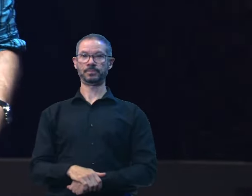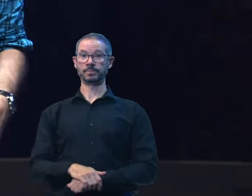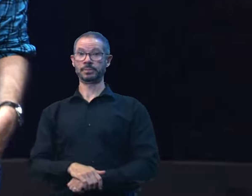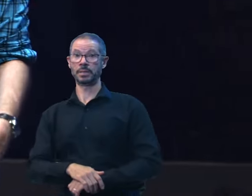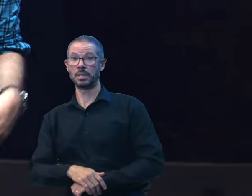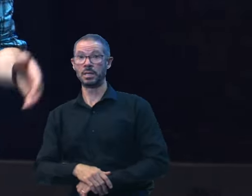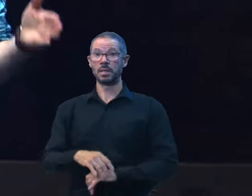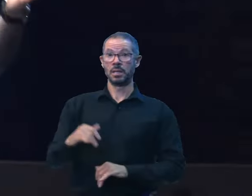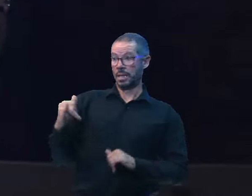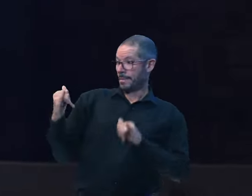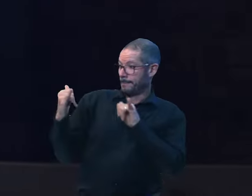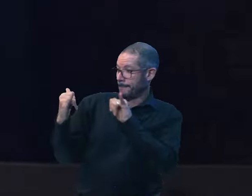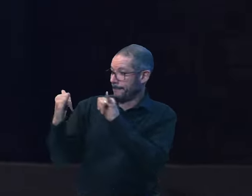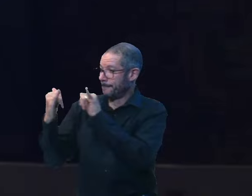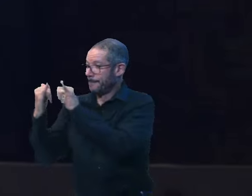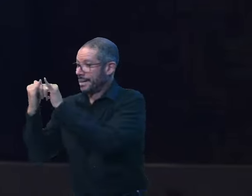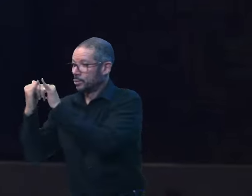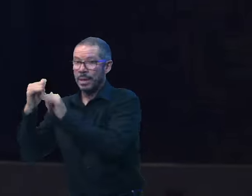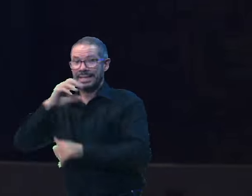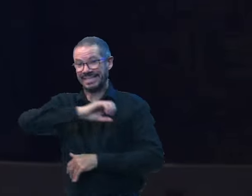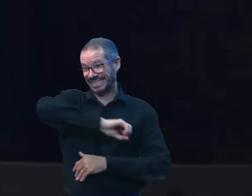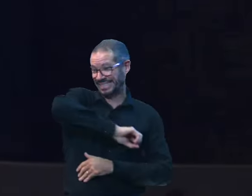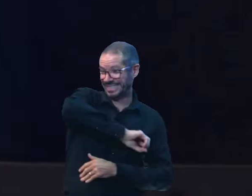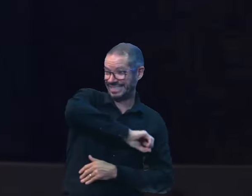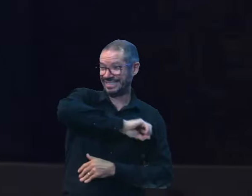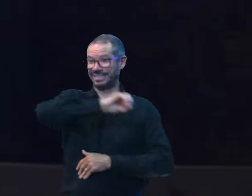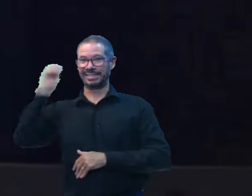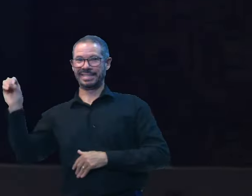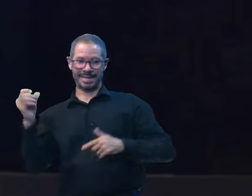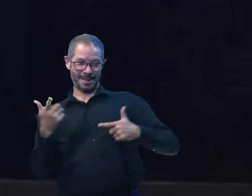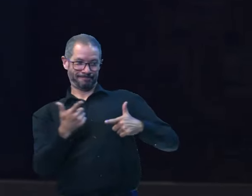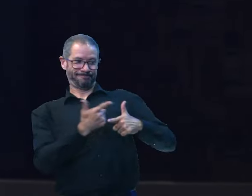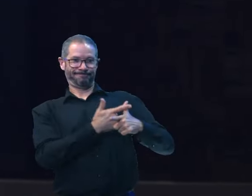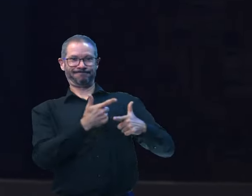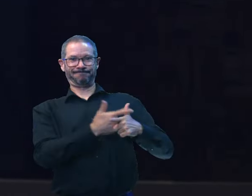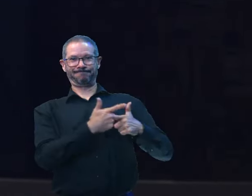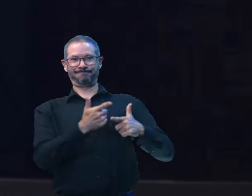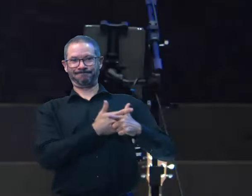Perdoar é zerar a dívida.